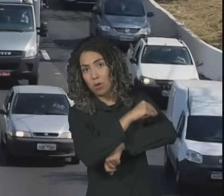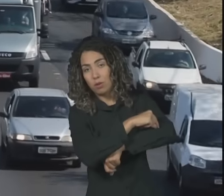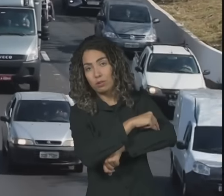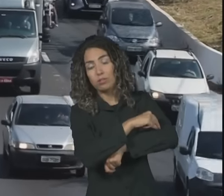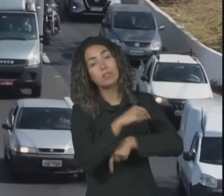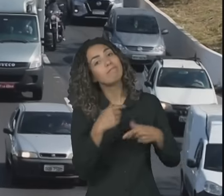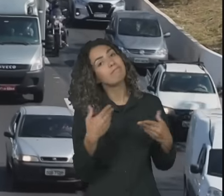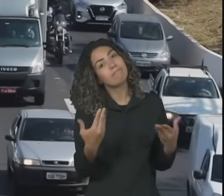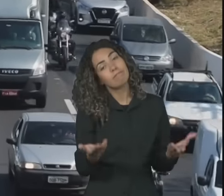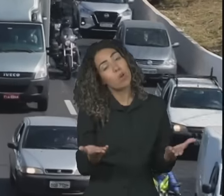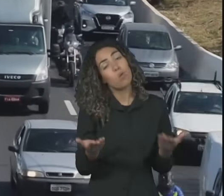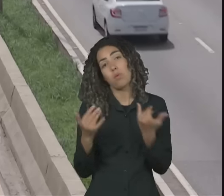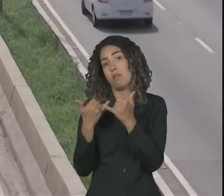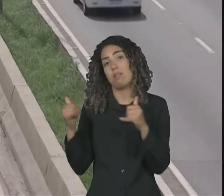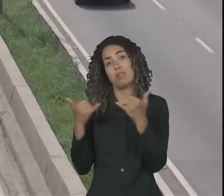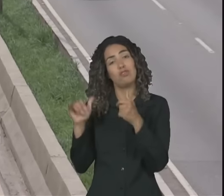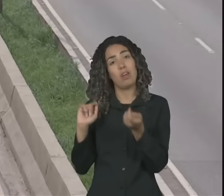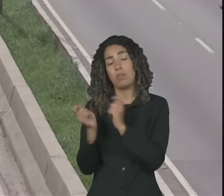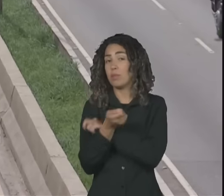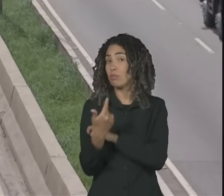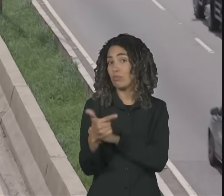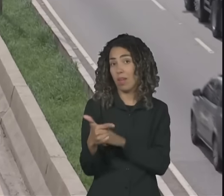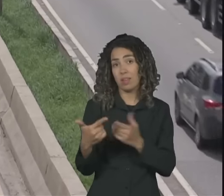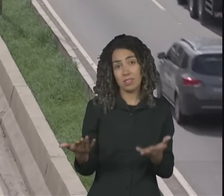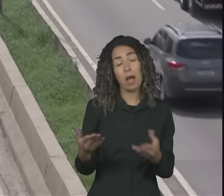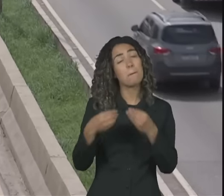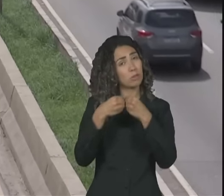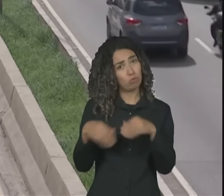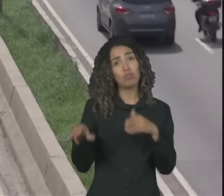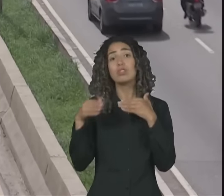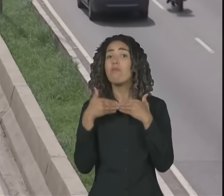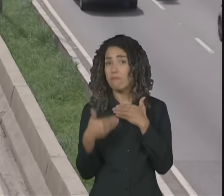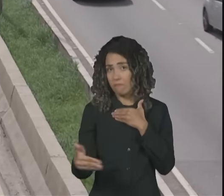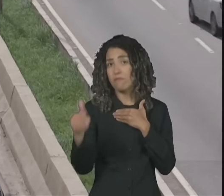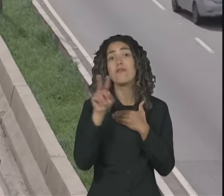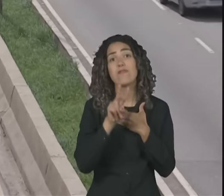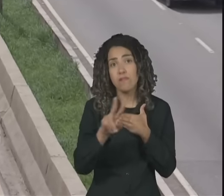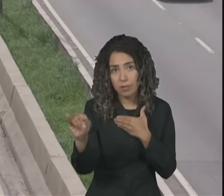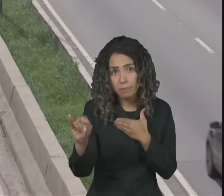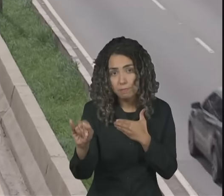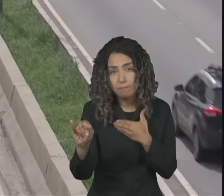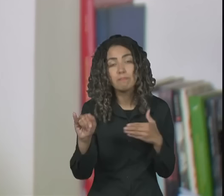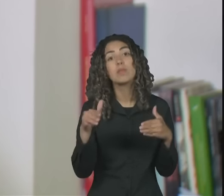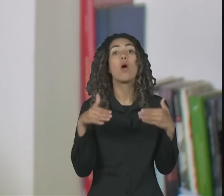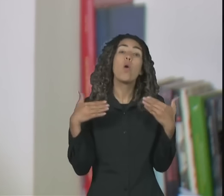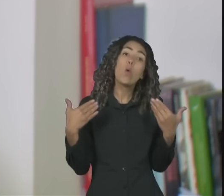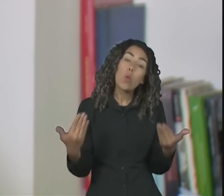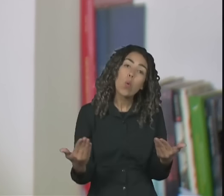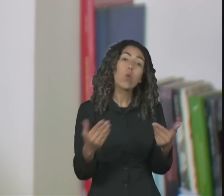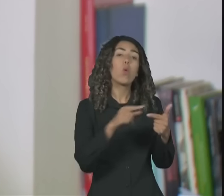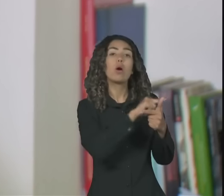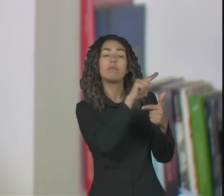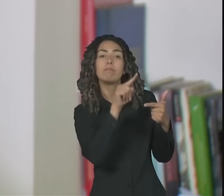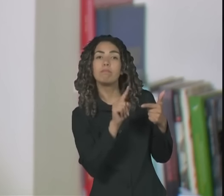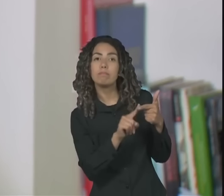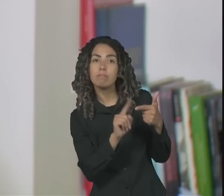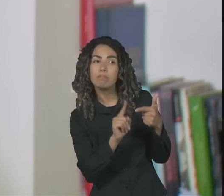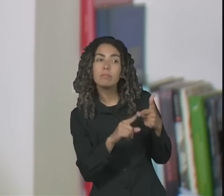transição não ocorreu e os danos serão gigantescos. Ou a proposta de